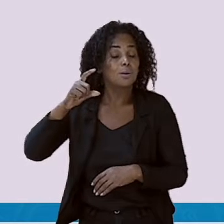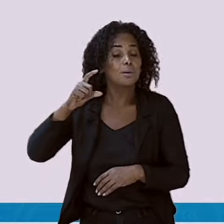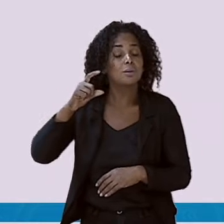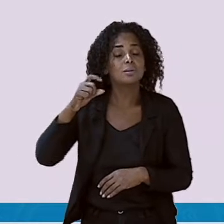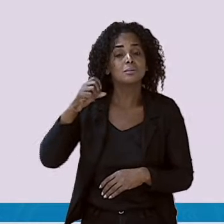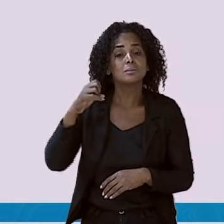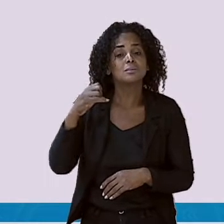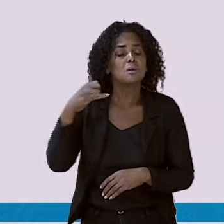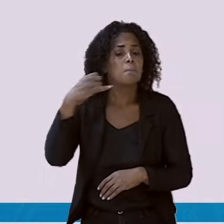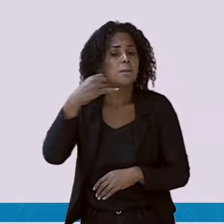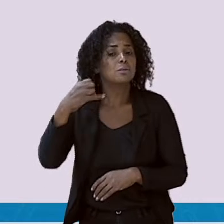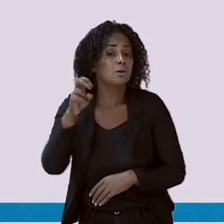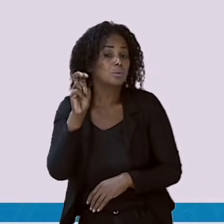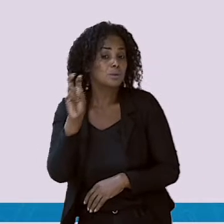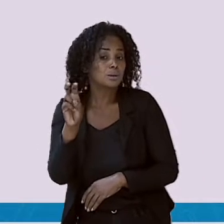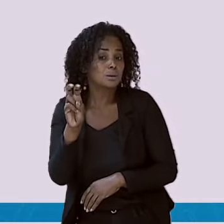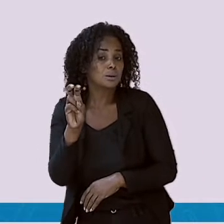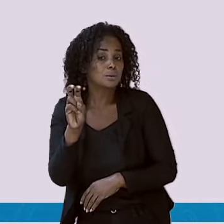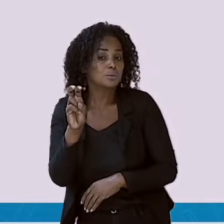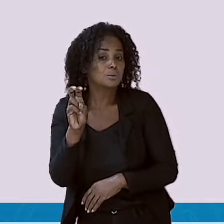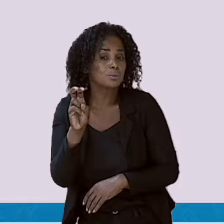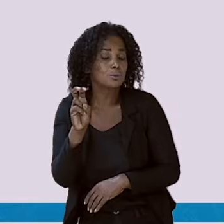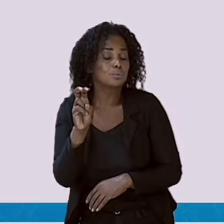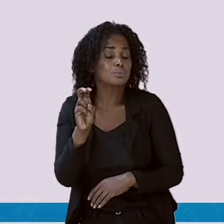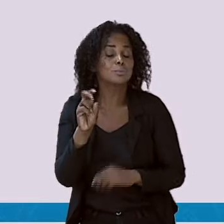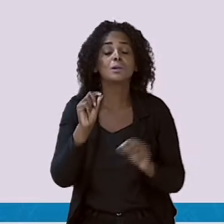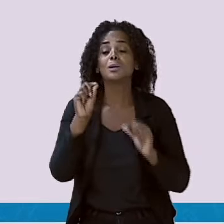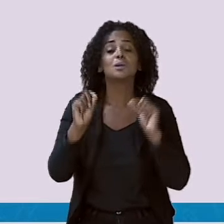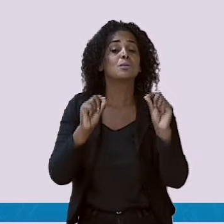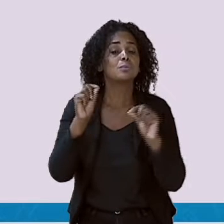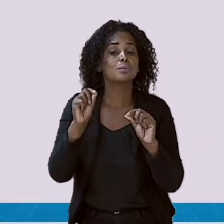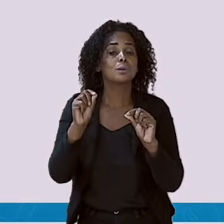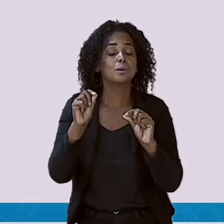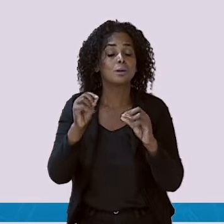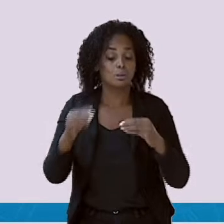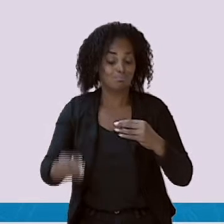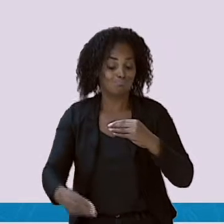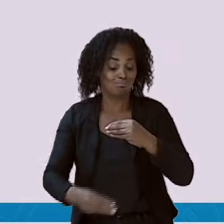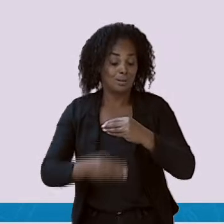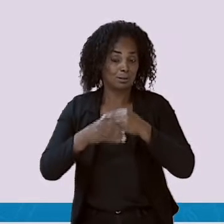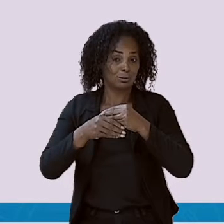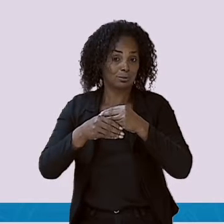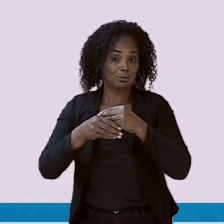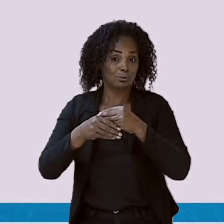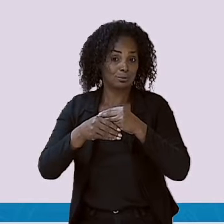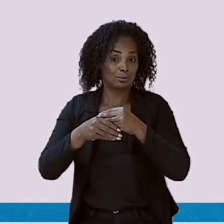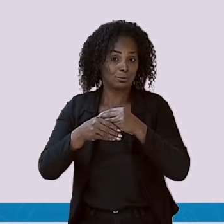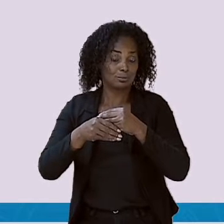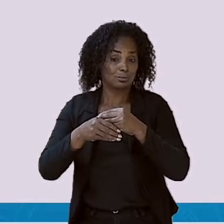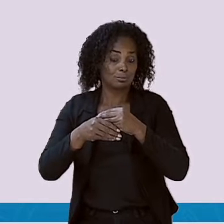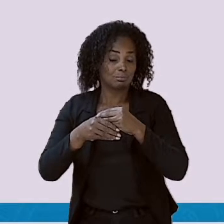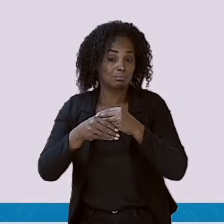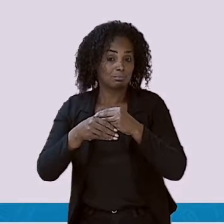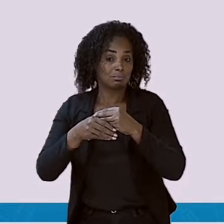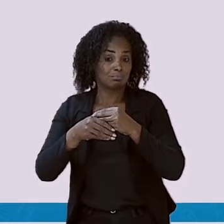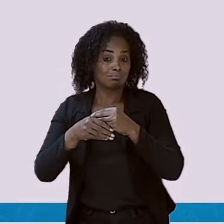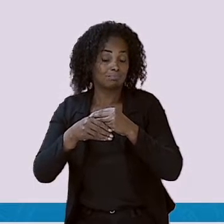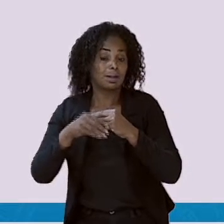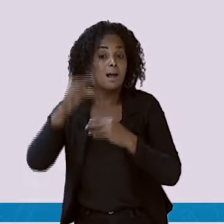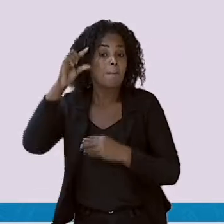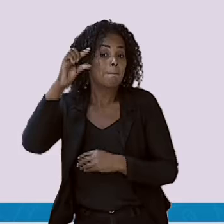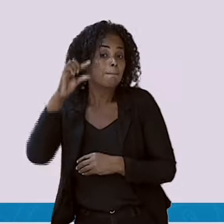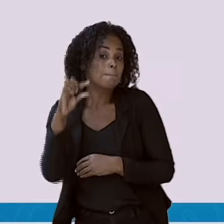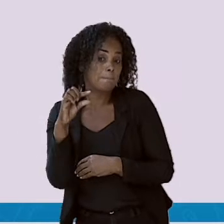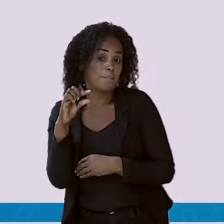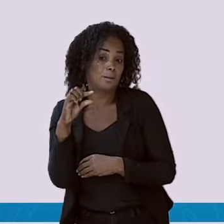do que 5. Se ele é menor do que 5, eu arredondo para menos. Então, eu deixo a